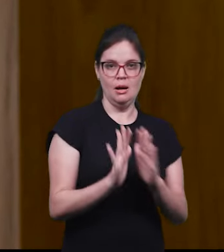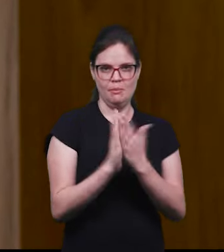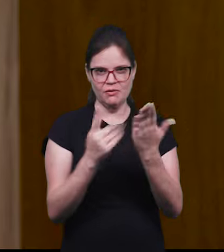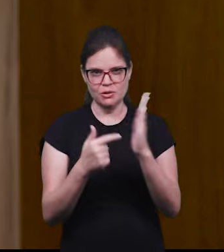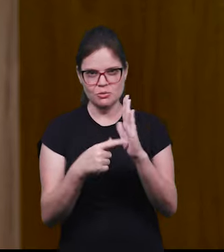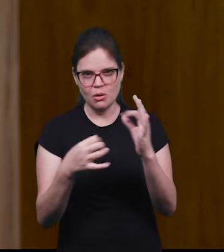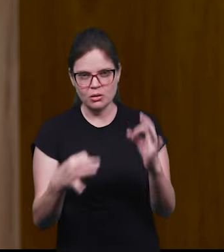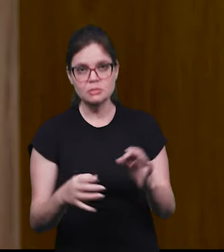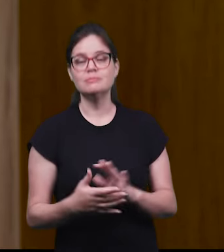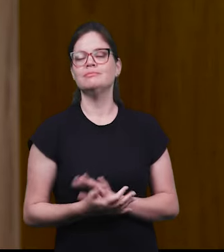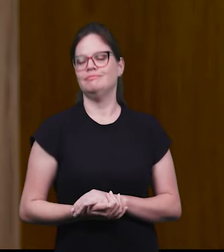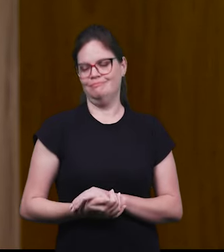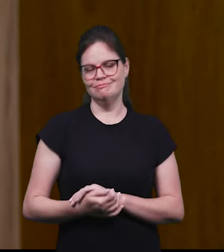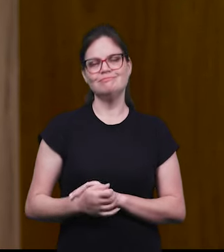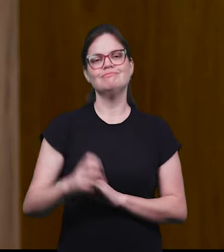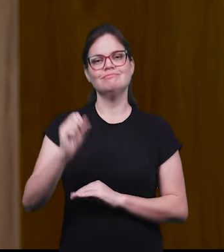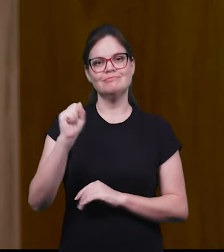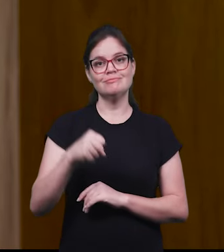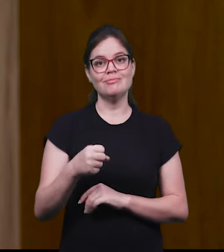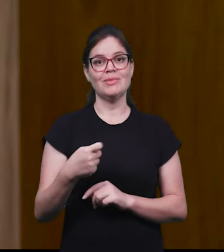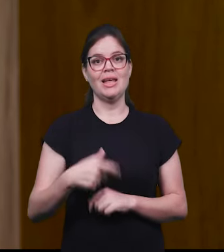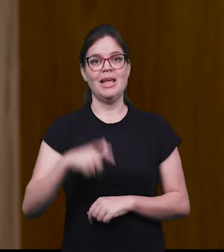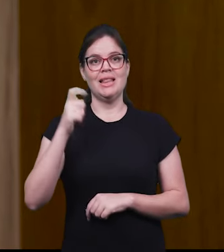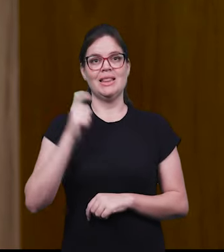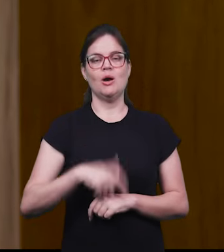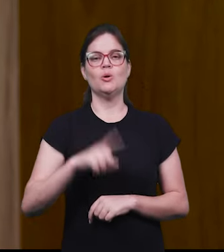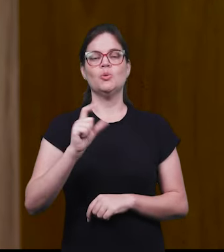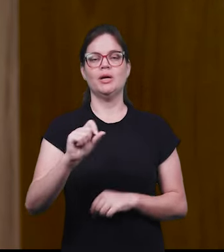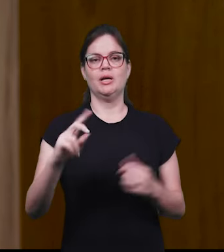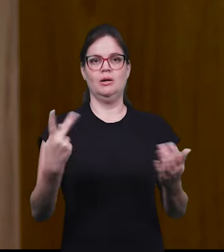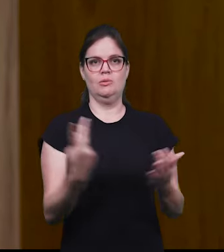fala exatamente. Quando